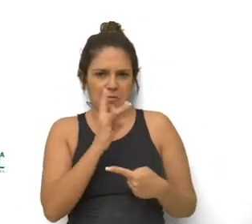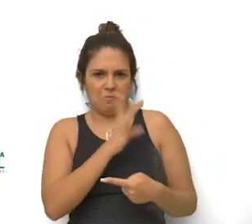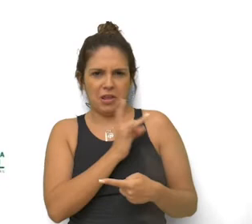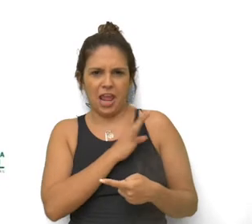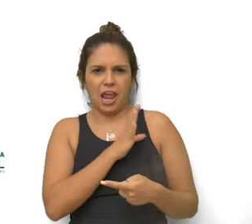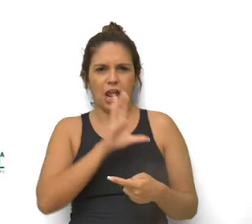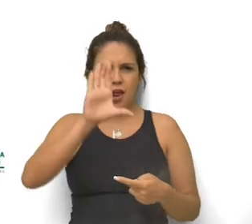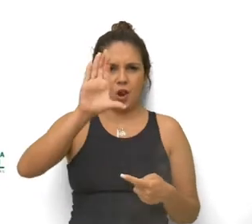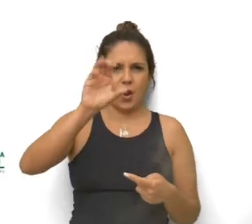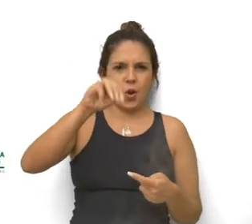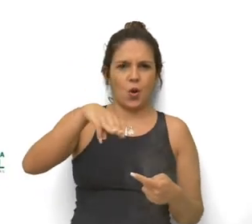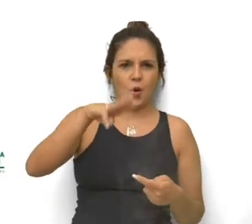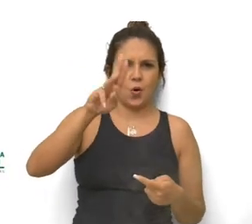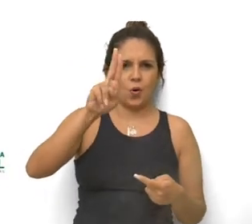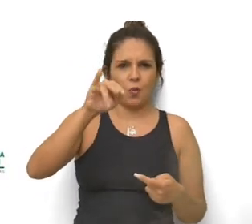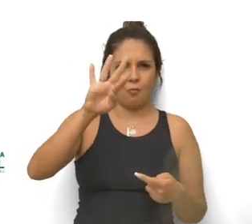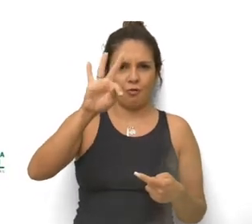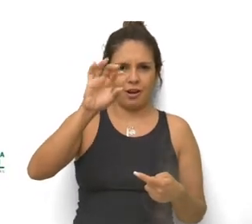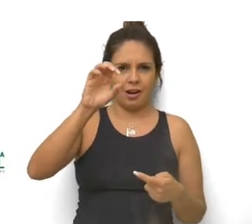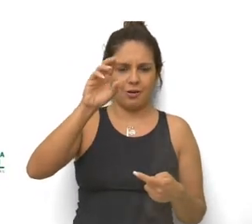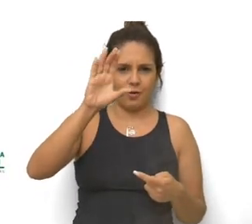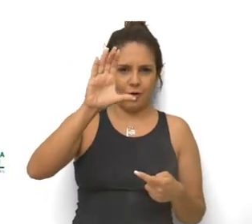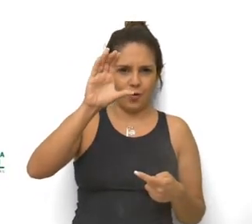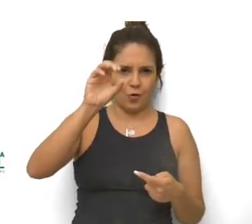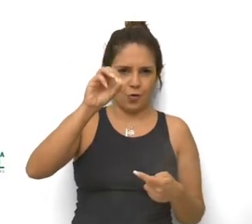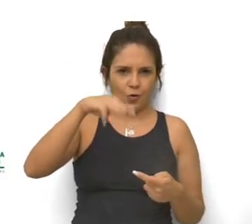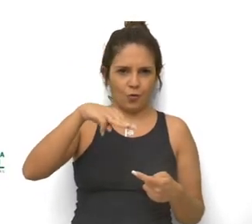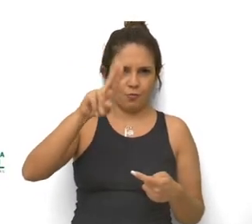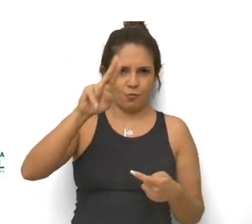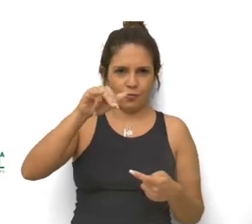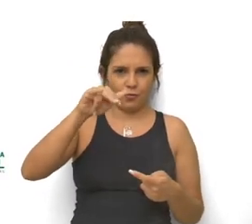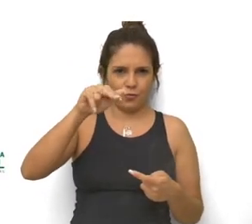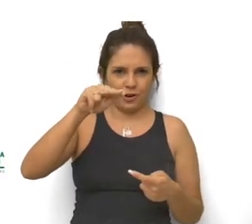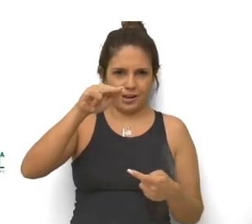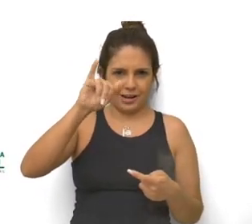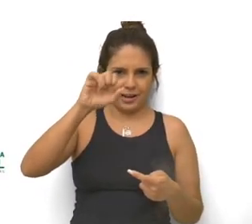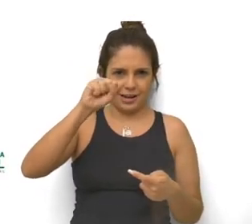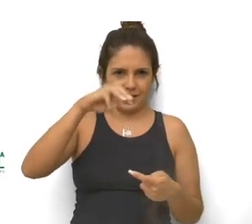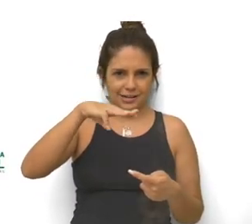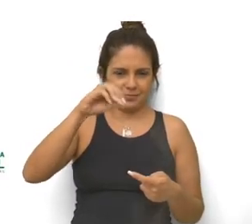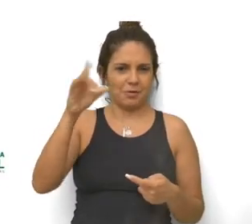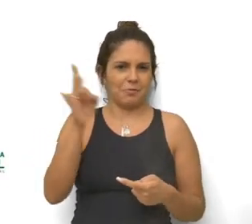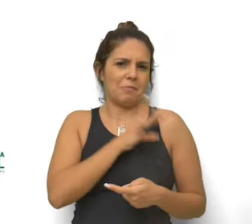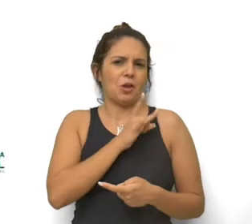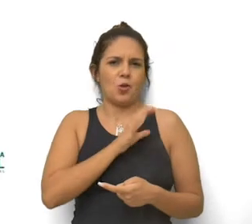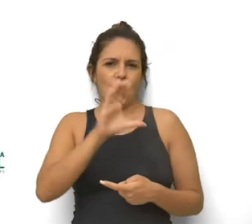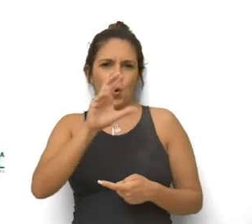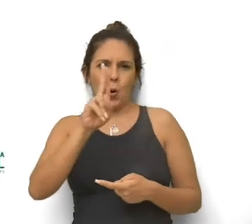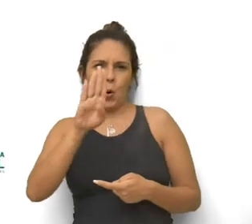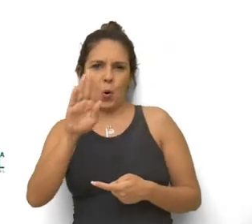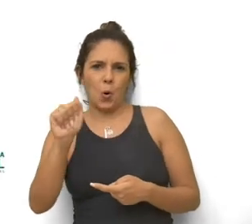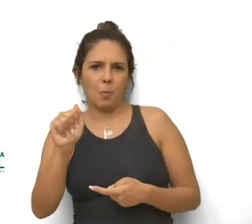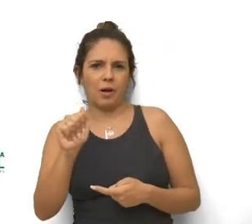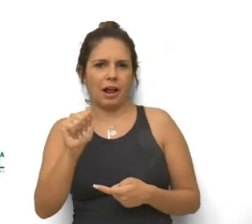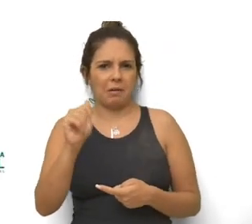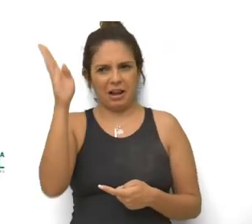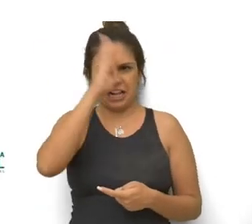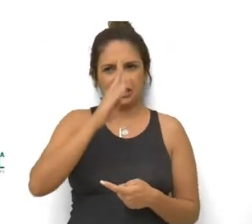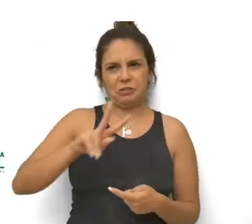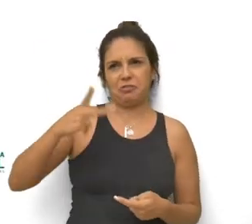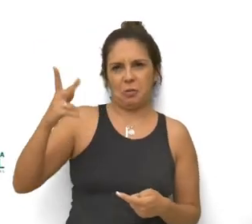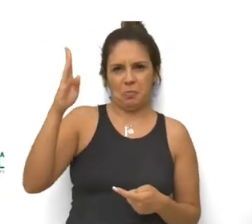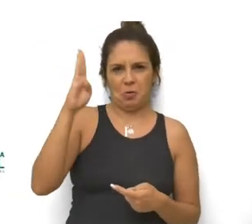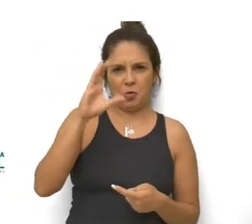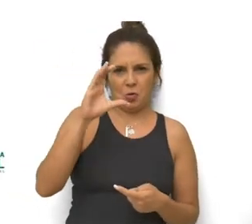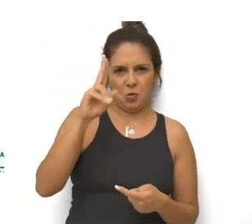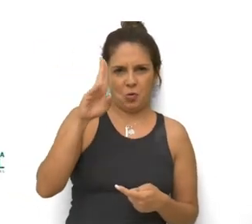do comunismo, medo de Cuba, o Brasil vai virar Cuba. Você lembra dessas conversas, né? E eles detestavam